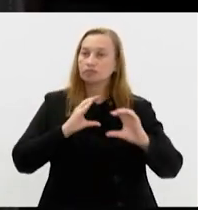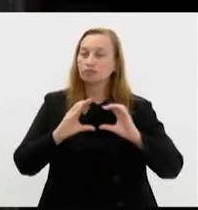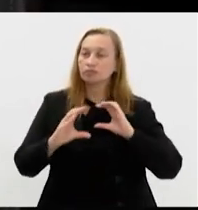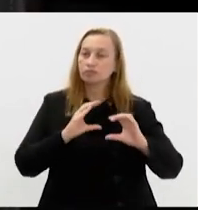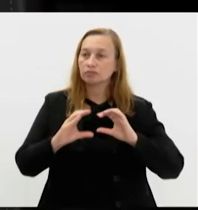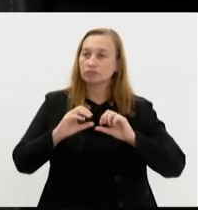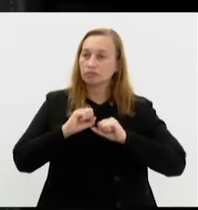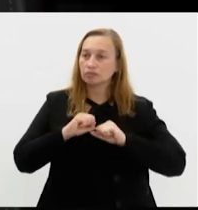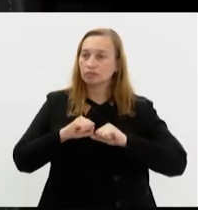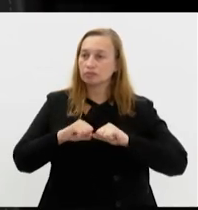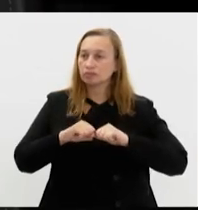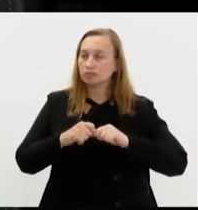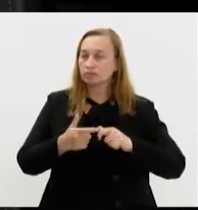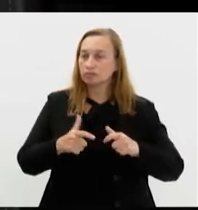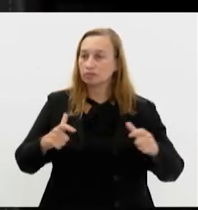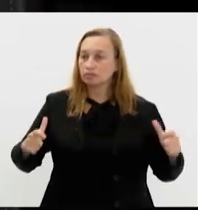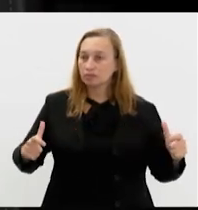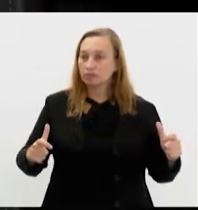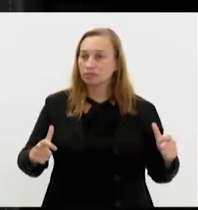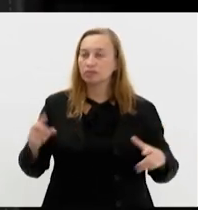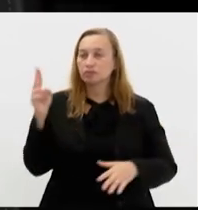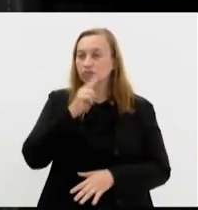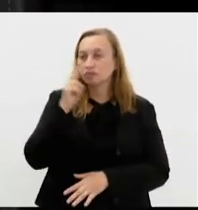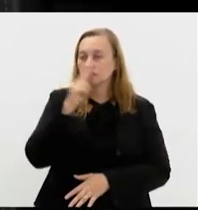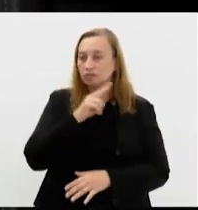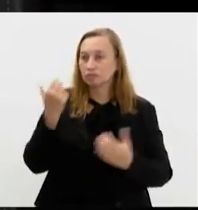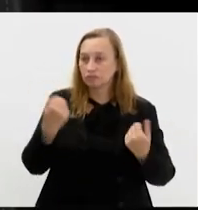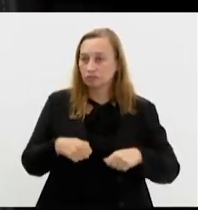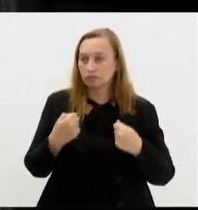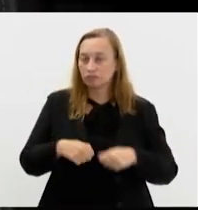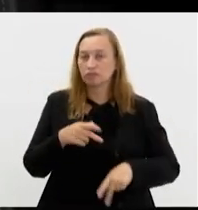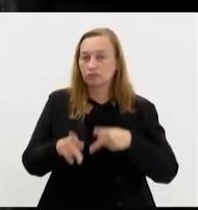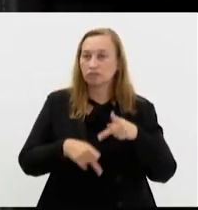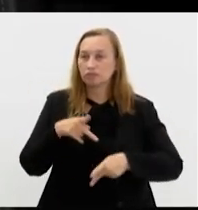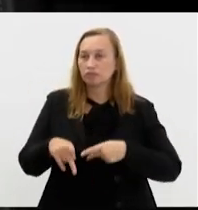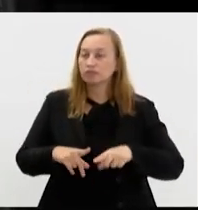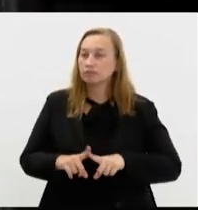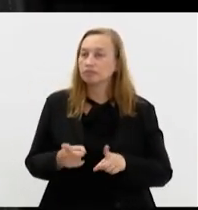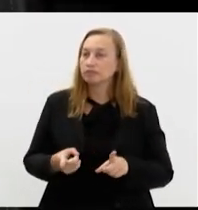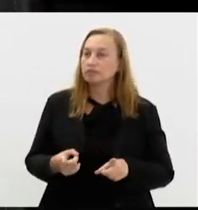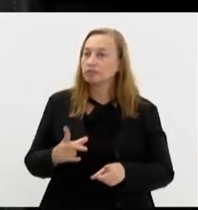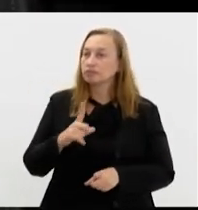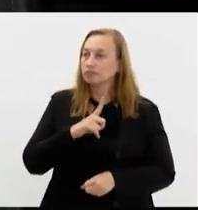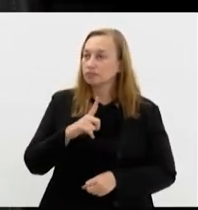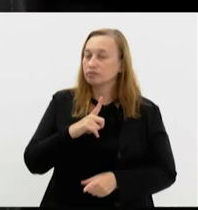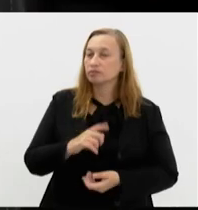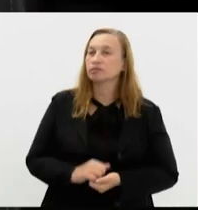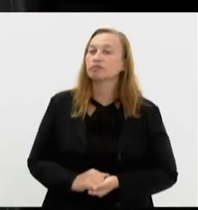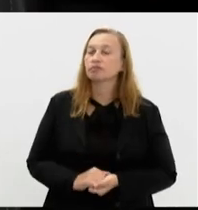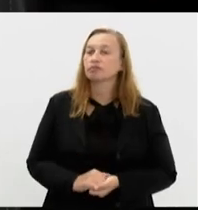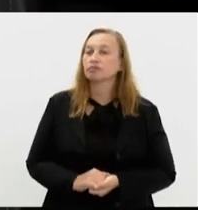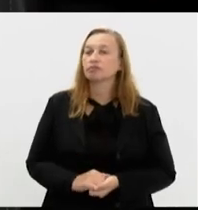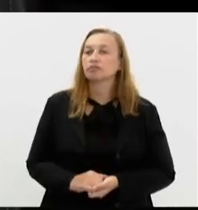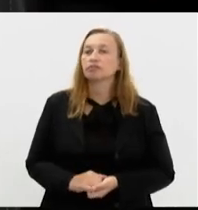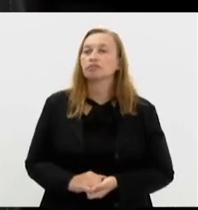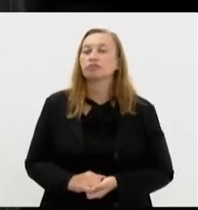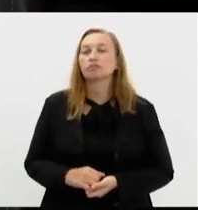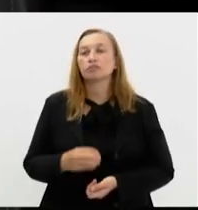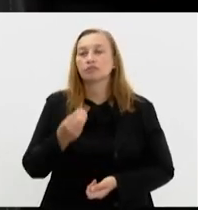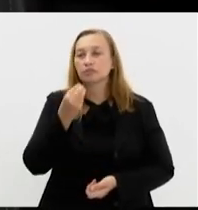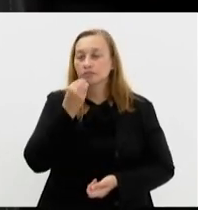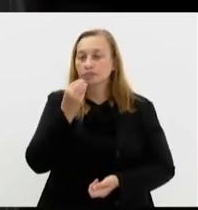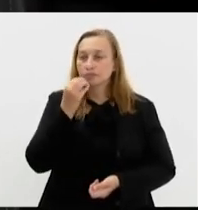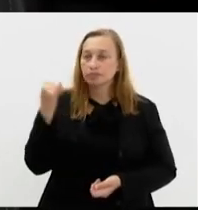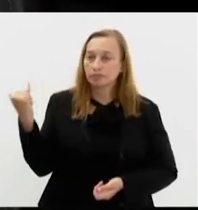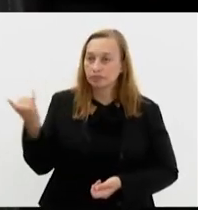Ampla diante da grave e necessidade pública mas not temos Bem tal a importância do